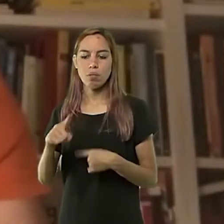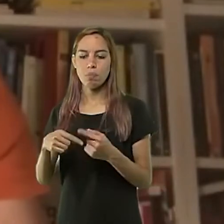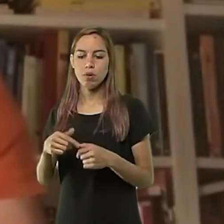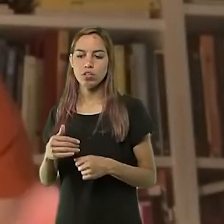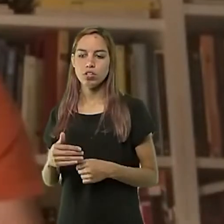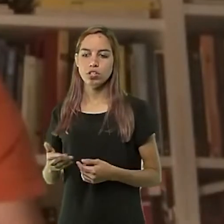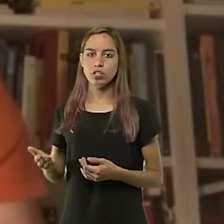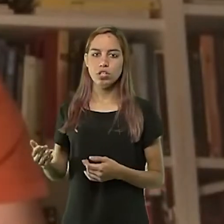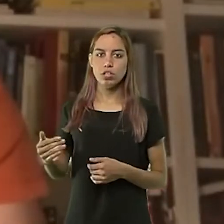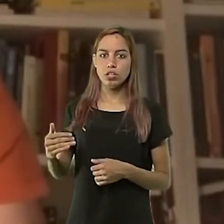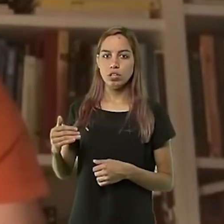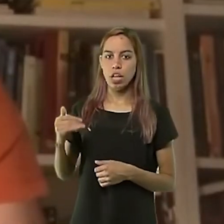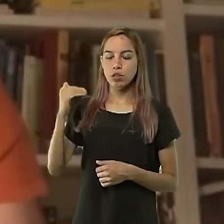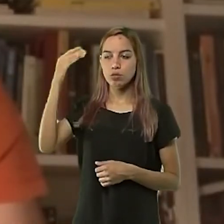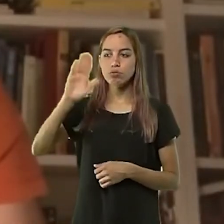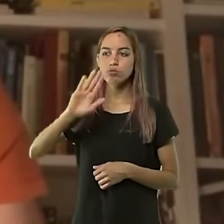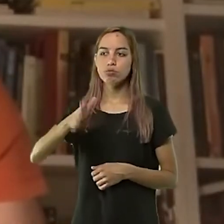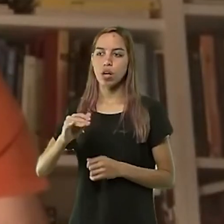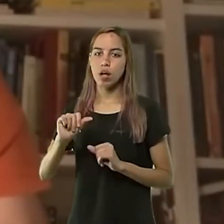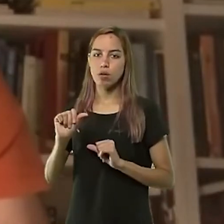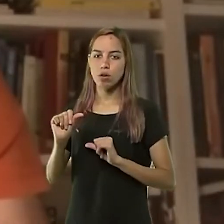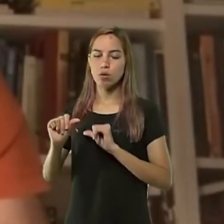com fatores económicos, mas também com